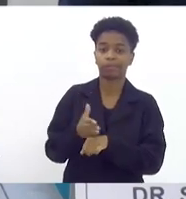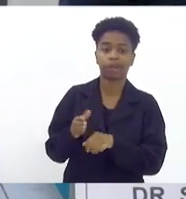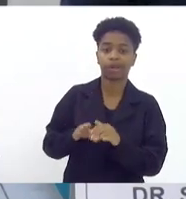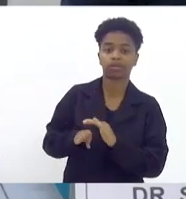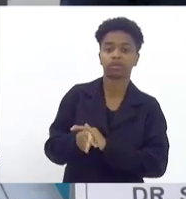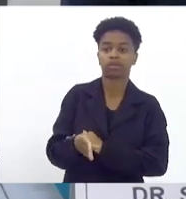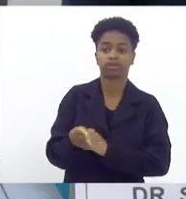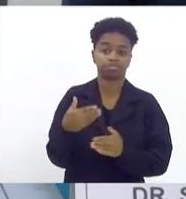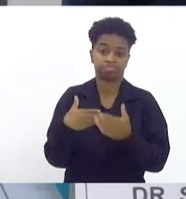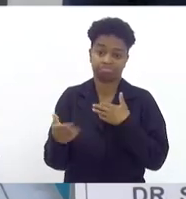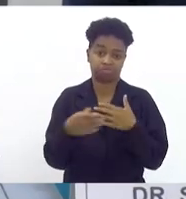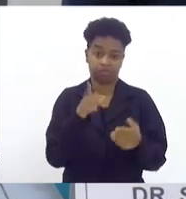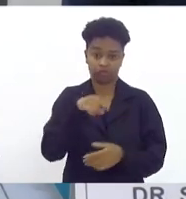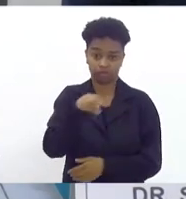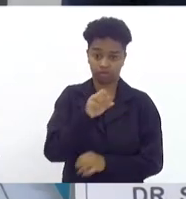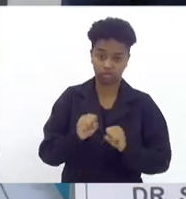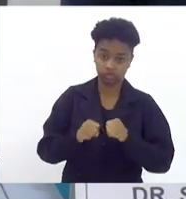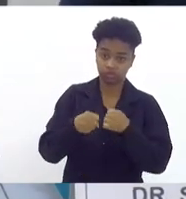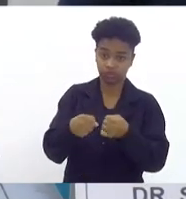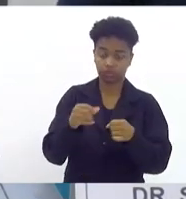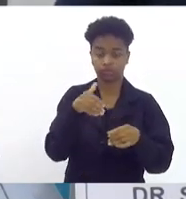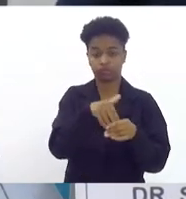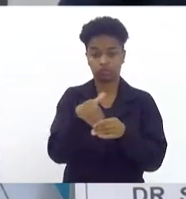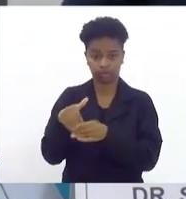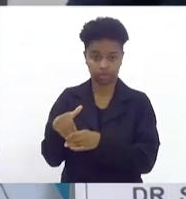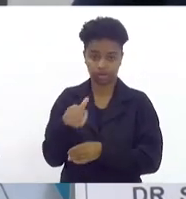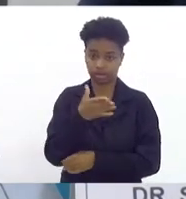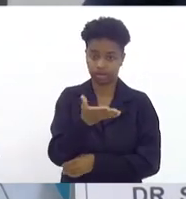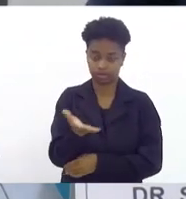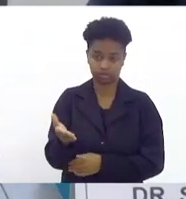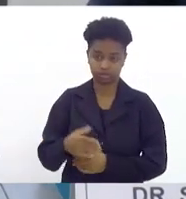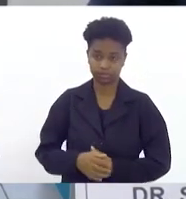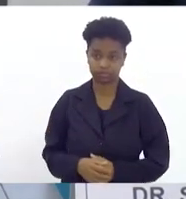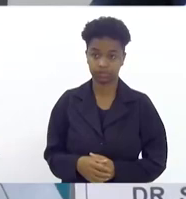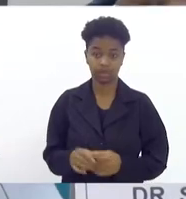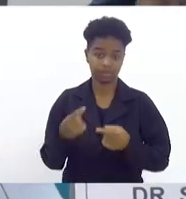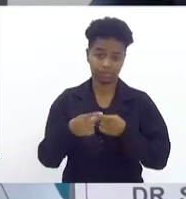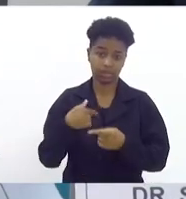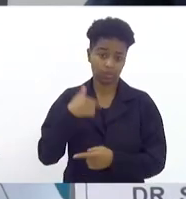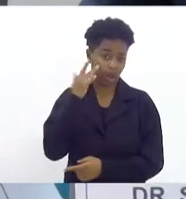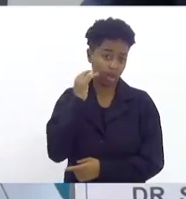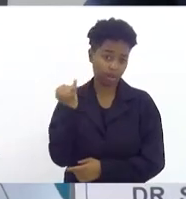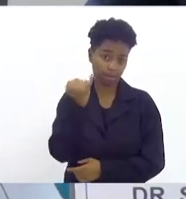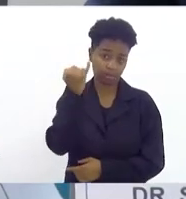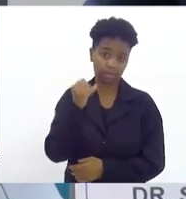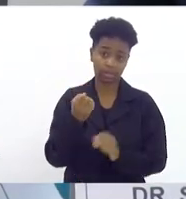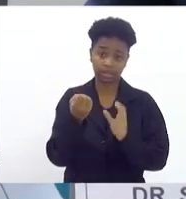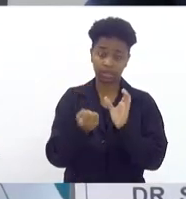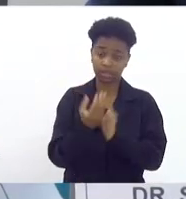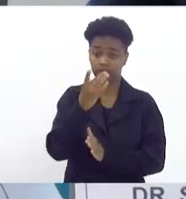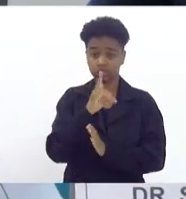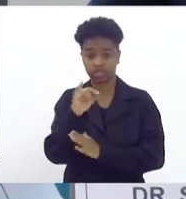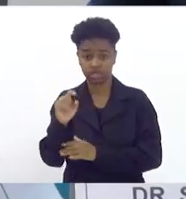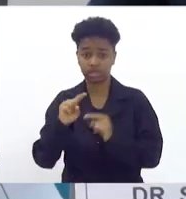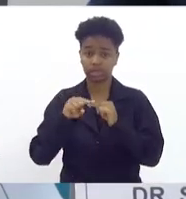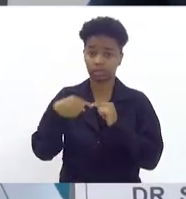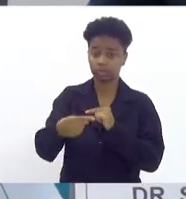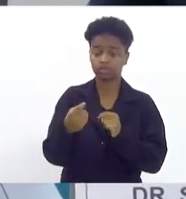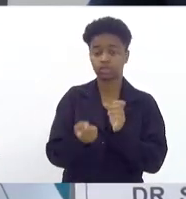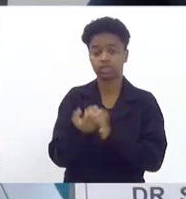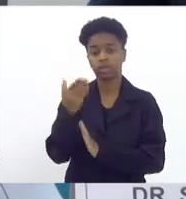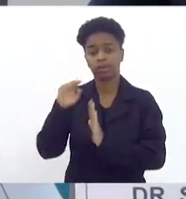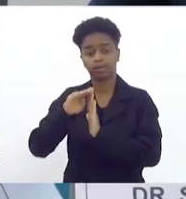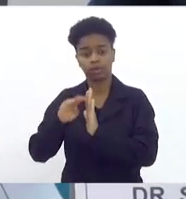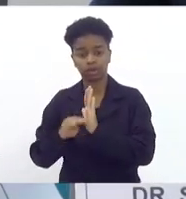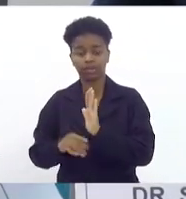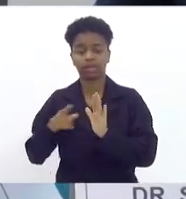do esforço de Vossa Excelência, e botar em votação é sumular isso. Eu acho mais prudente. Cria data e depois cria um programa com lei apartada, com